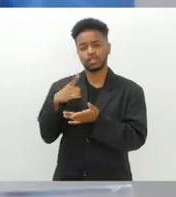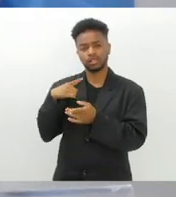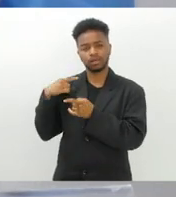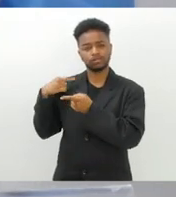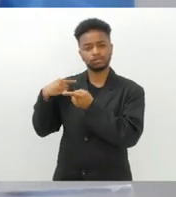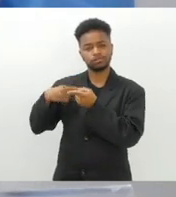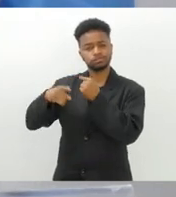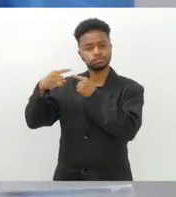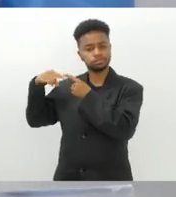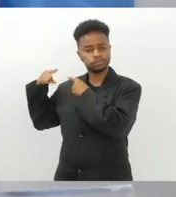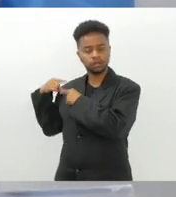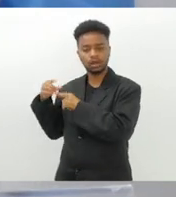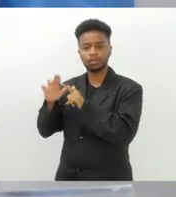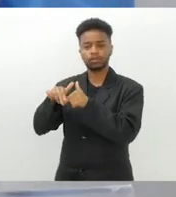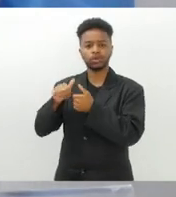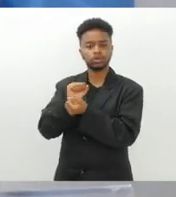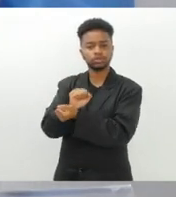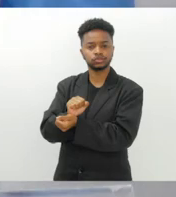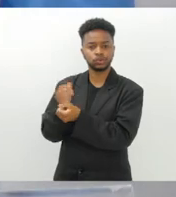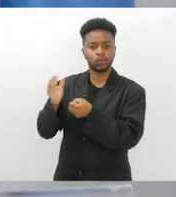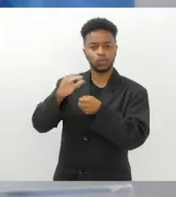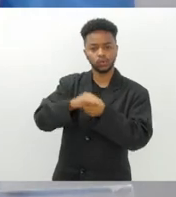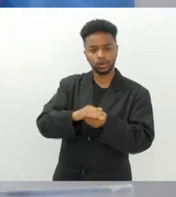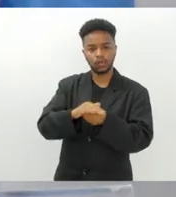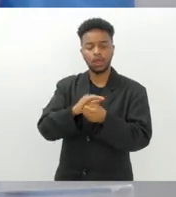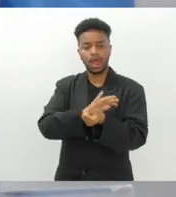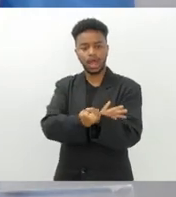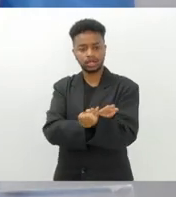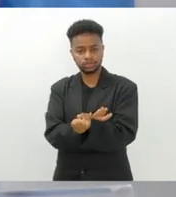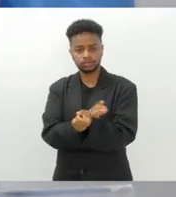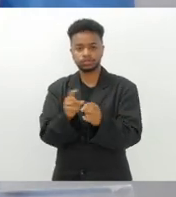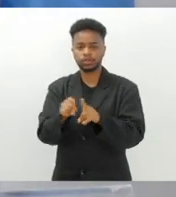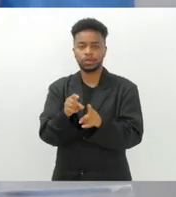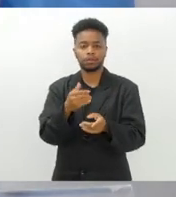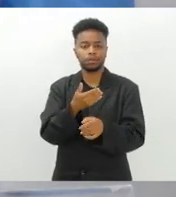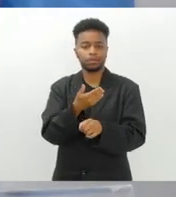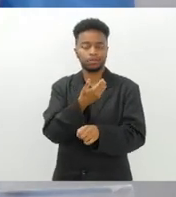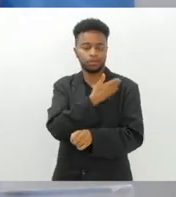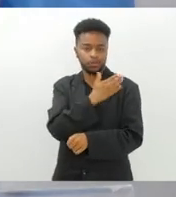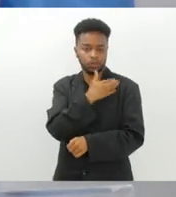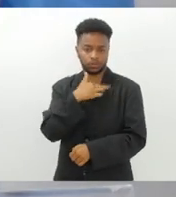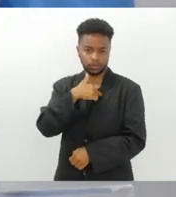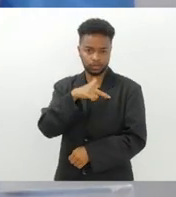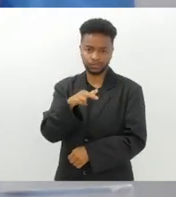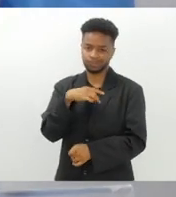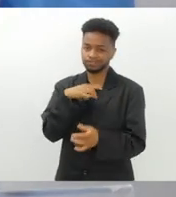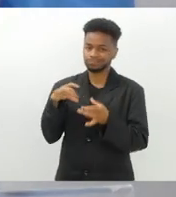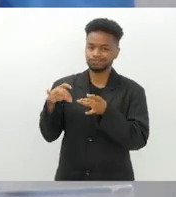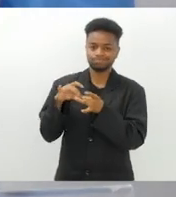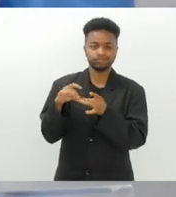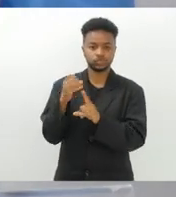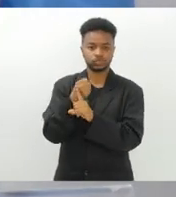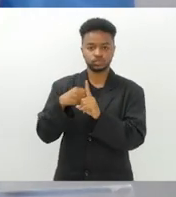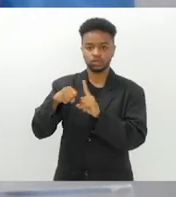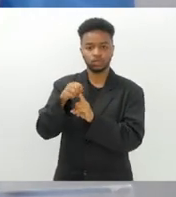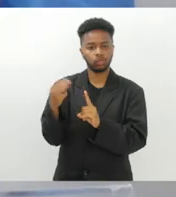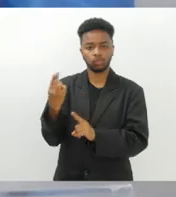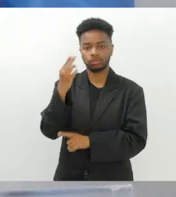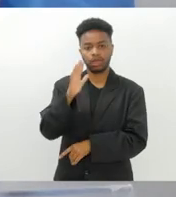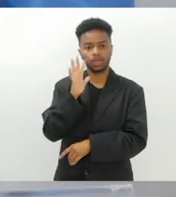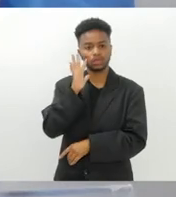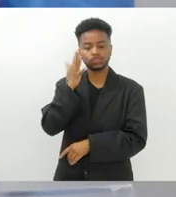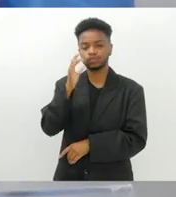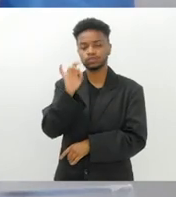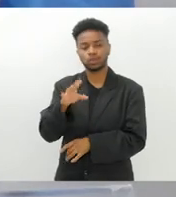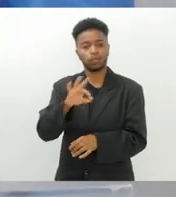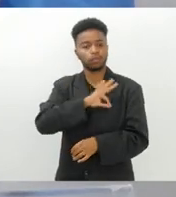do escravismo colonial, tanto o racismo quanto a intolerância. Está impregnado. Então, você não resolve isso só com polícia.